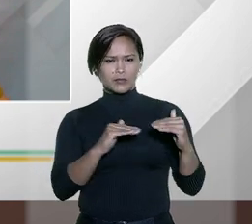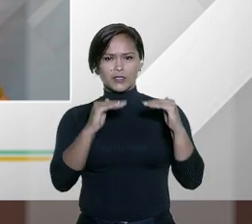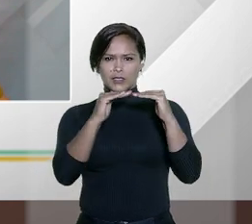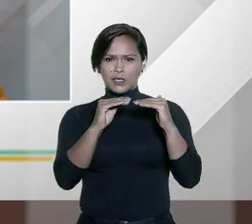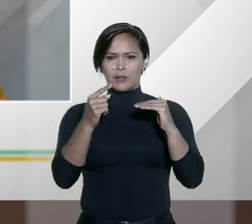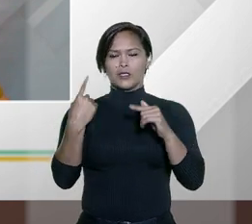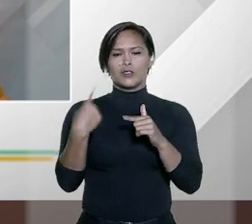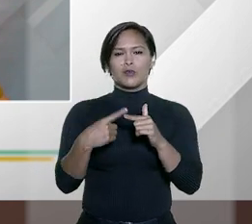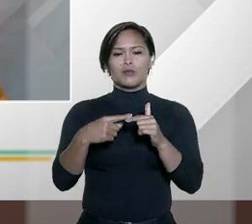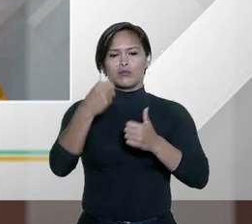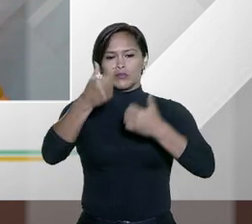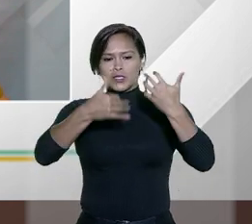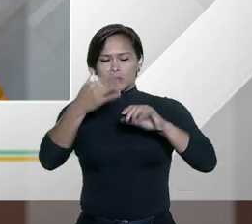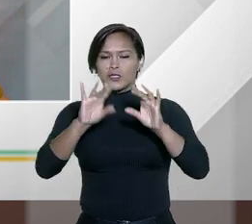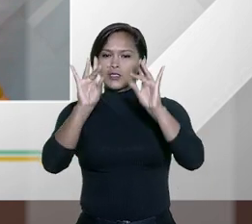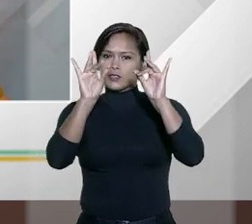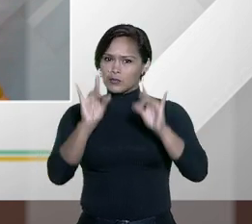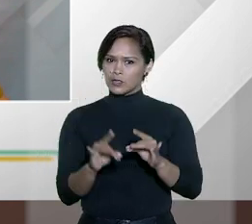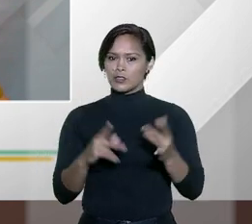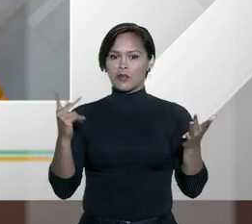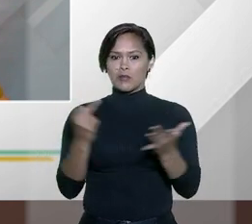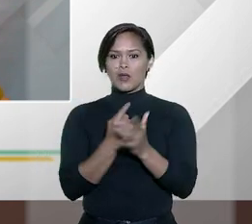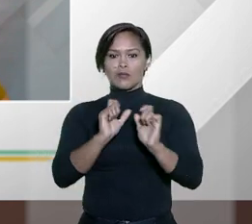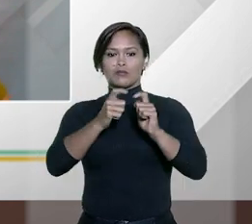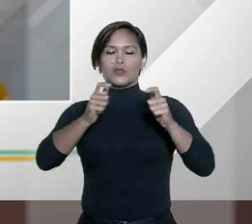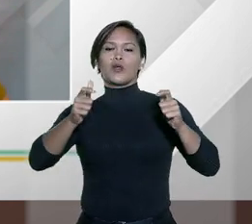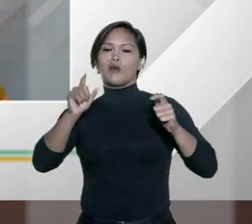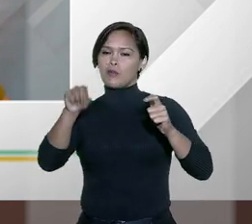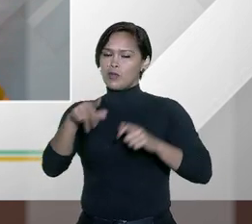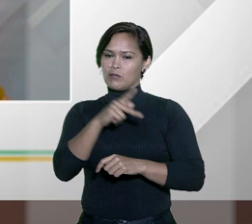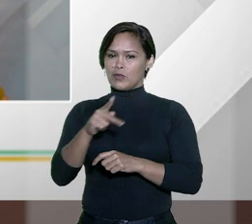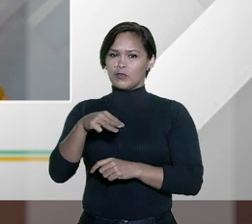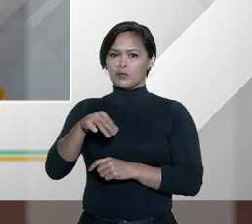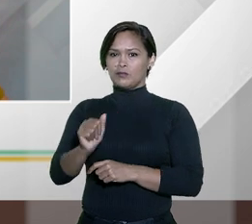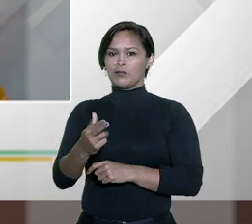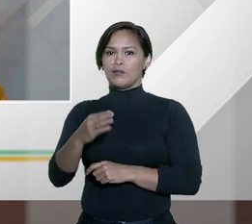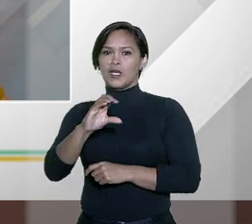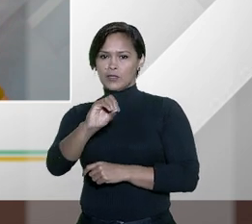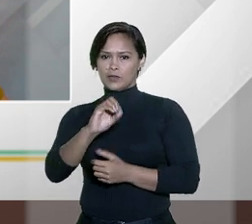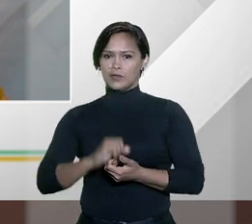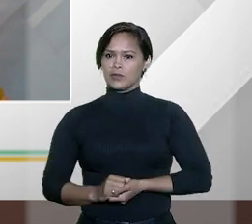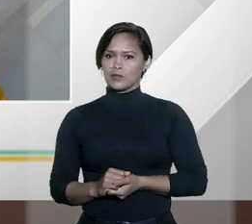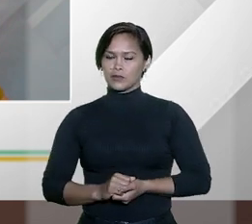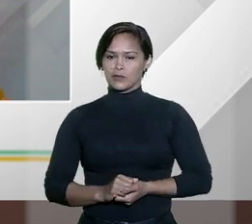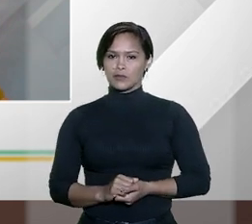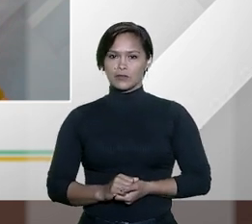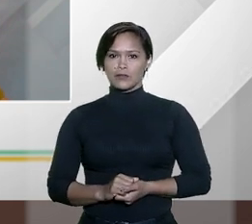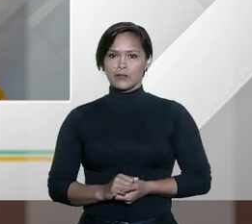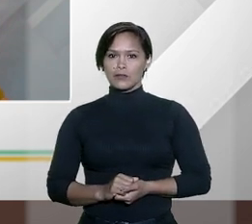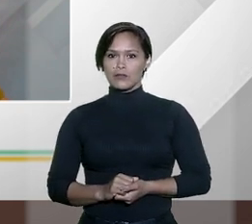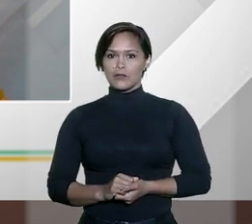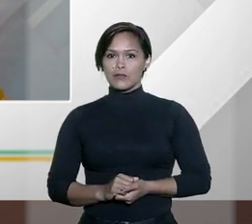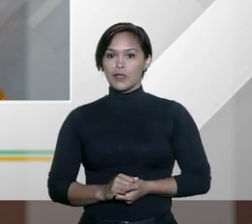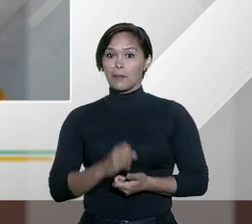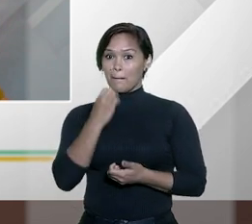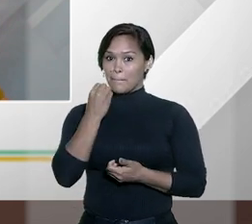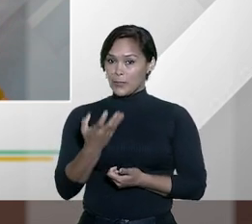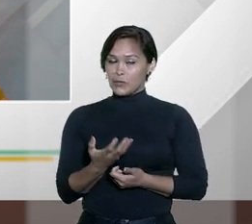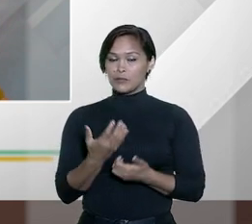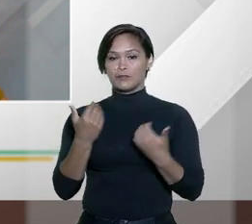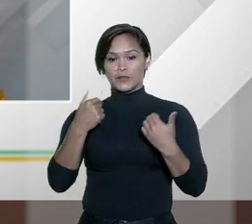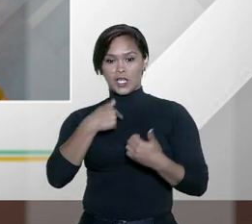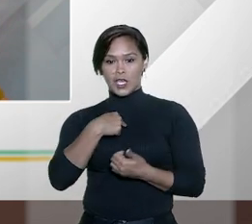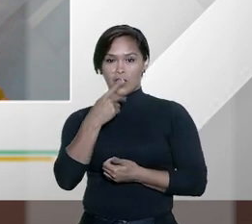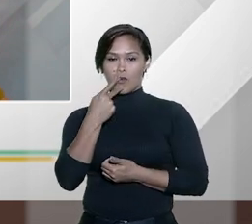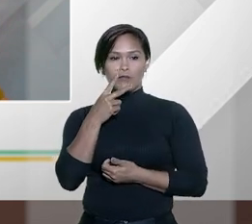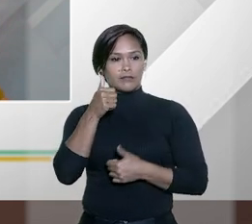estabelecer motivos aparentes ou específicos para tamanho aumento, professor Marcos Seral? Olha, Fátima,